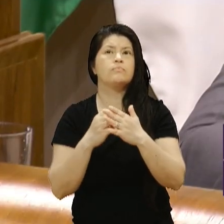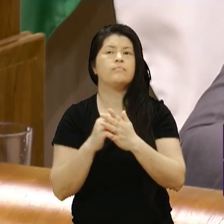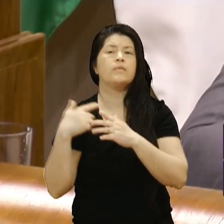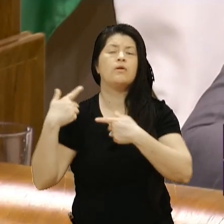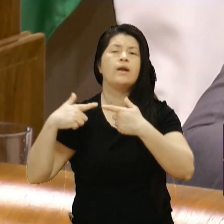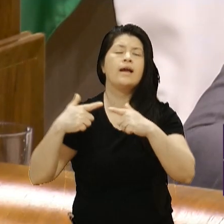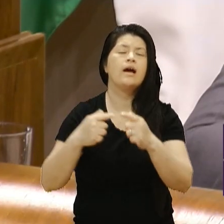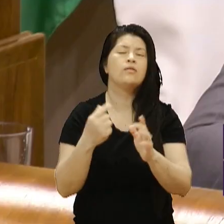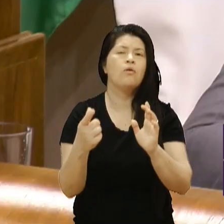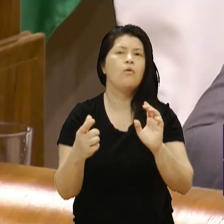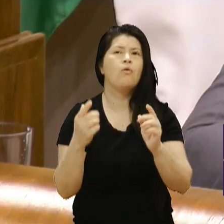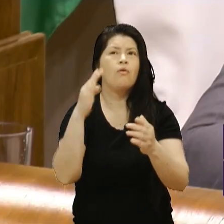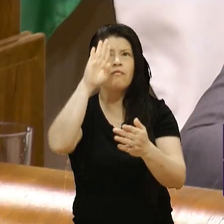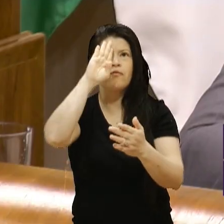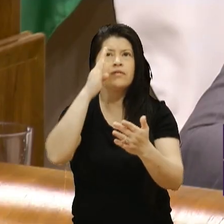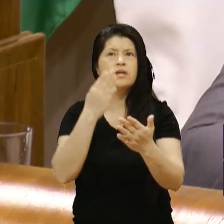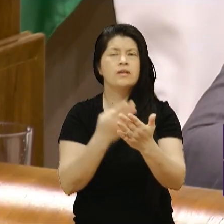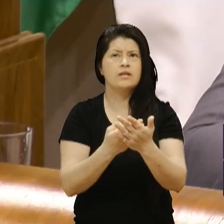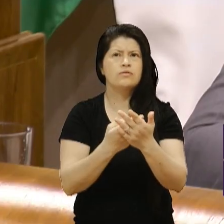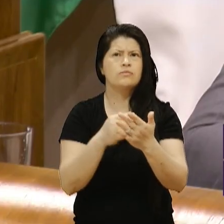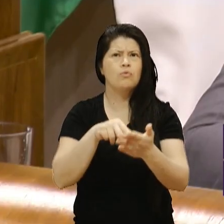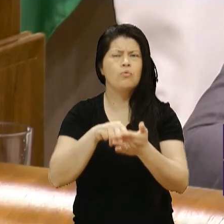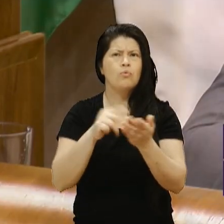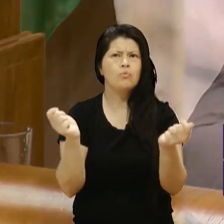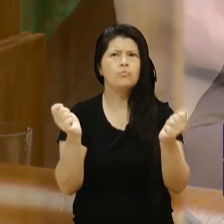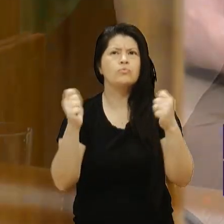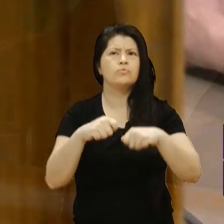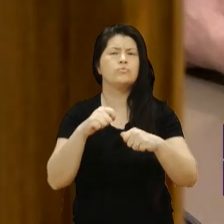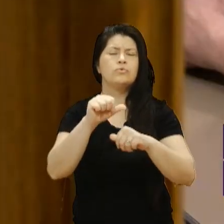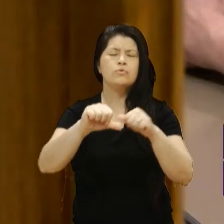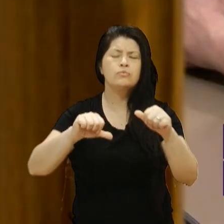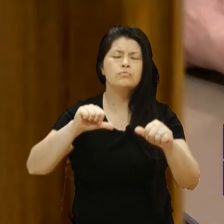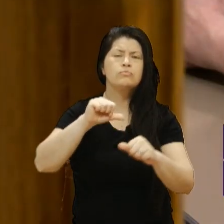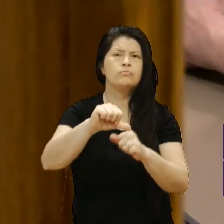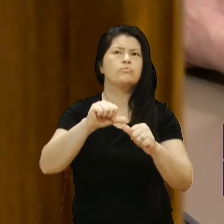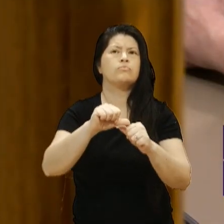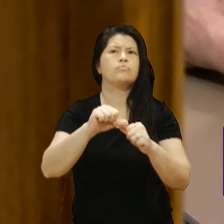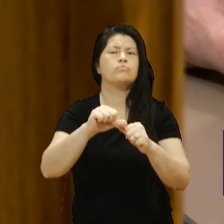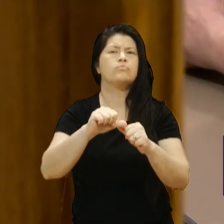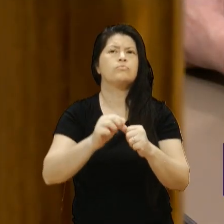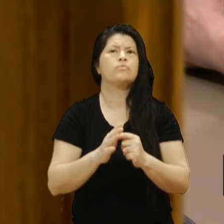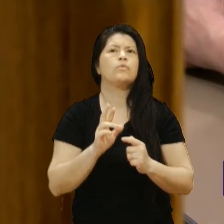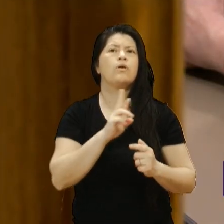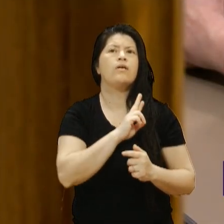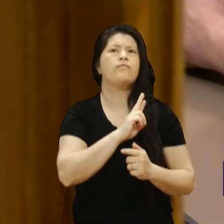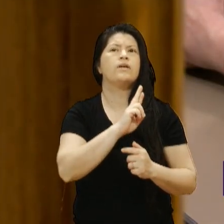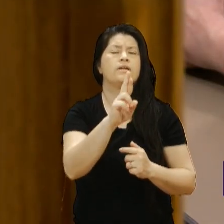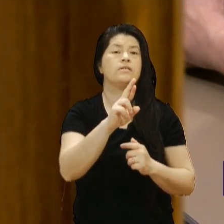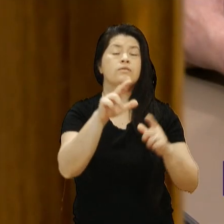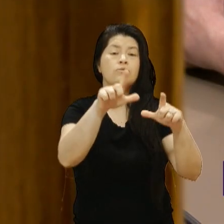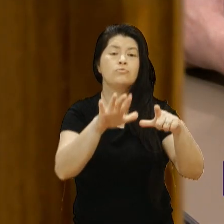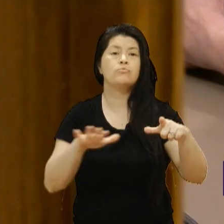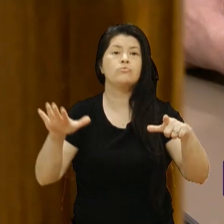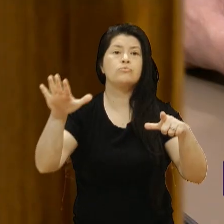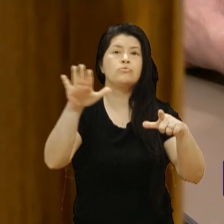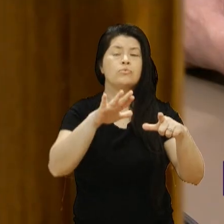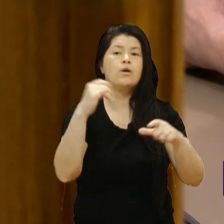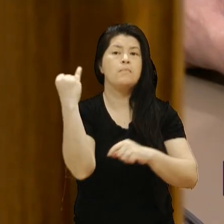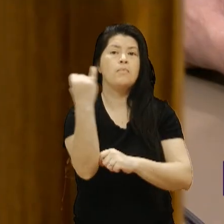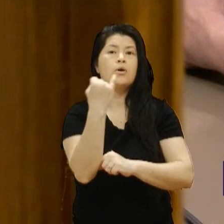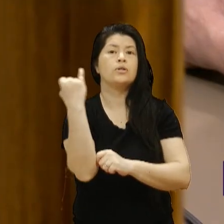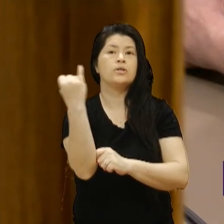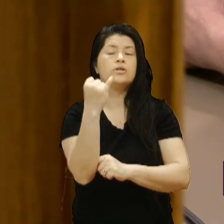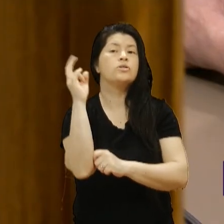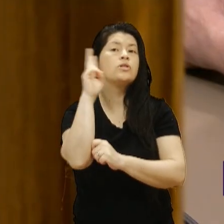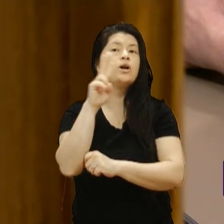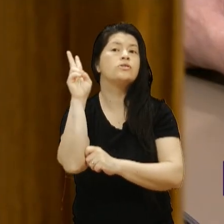de confiança, solidez e capacidade de renovação, tornando-se uma referência no setor e parte importante da